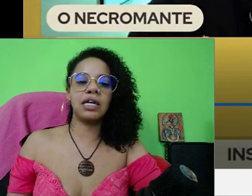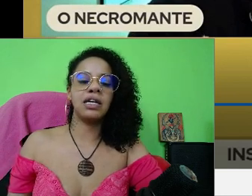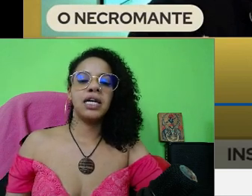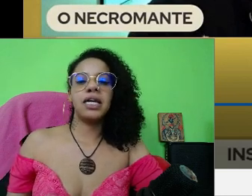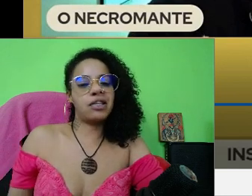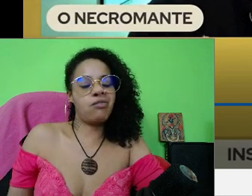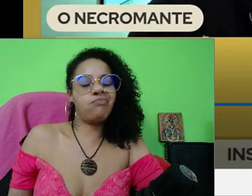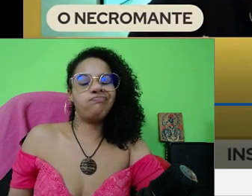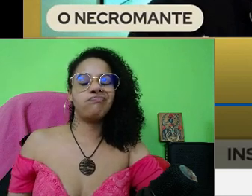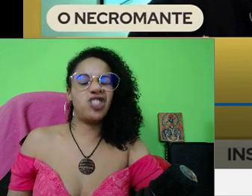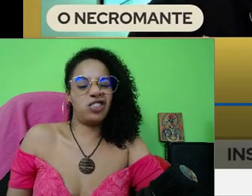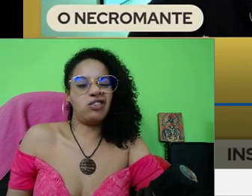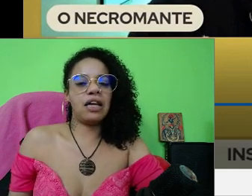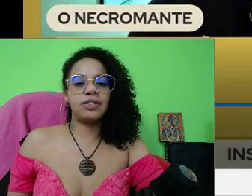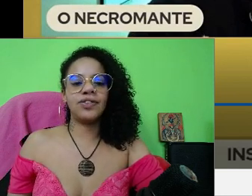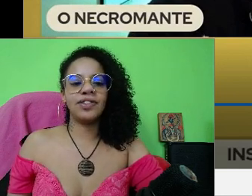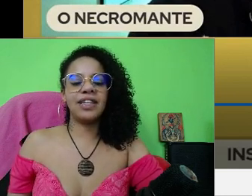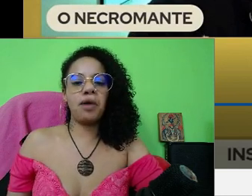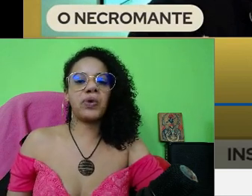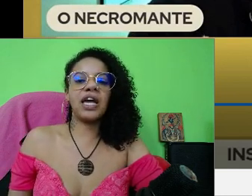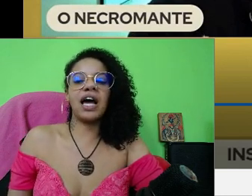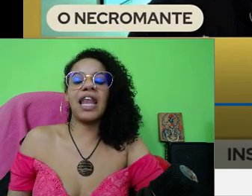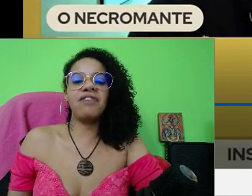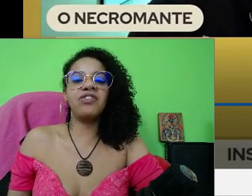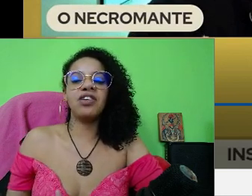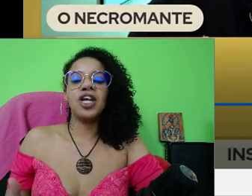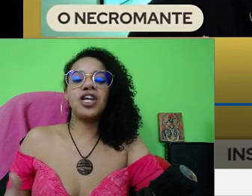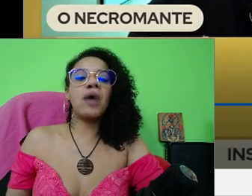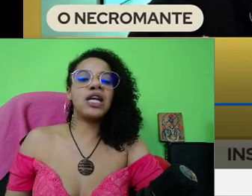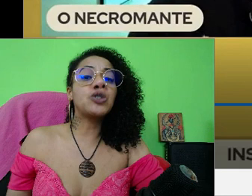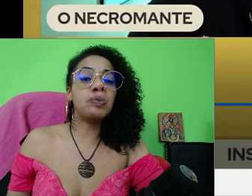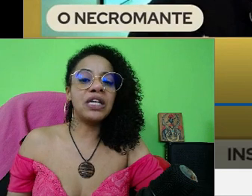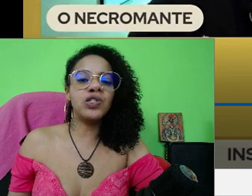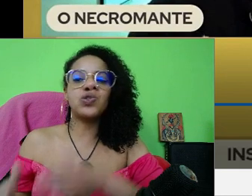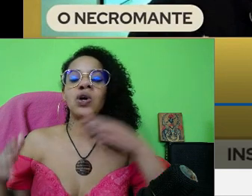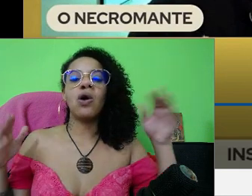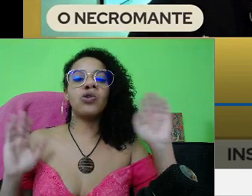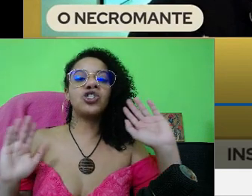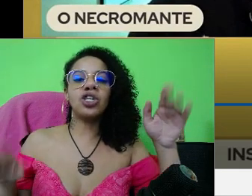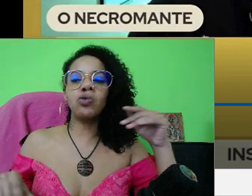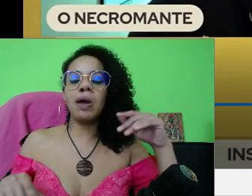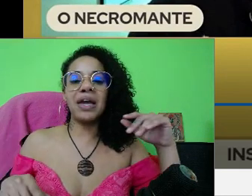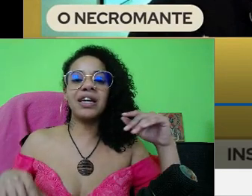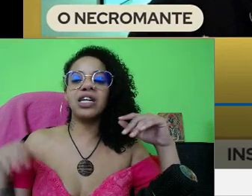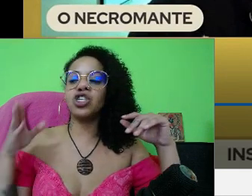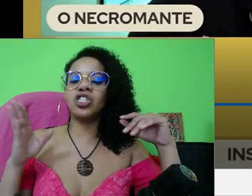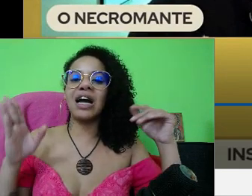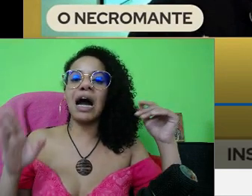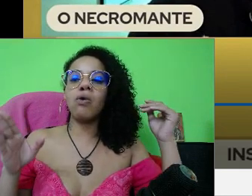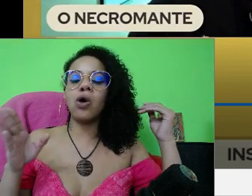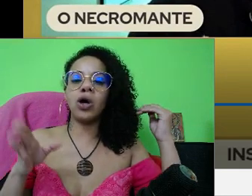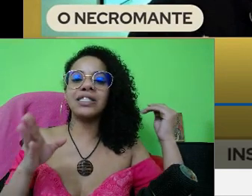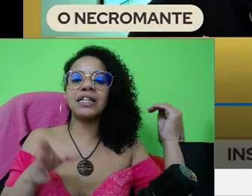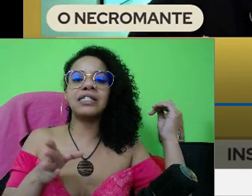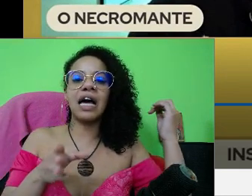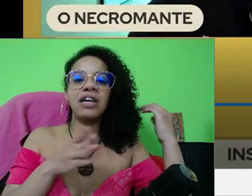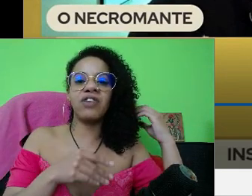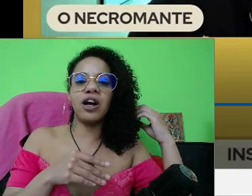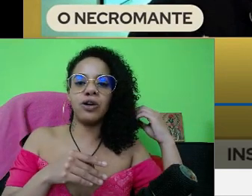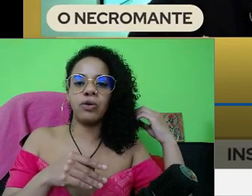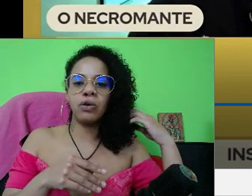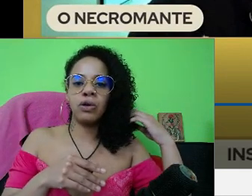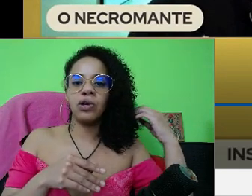anarquista então desonesto né porque a Live não era sobre isso o título é bem grande de Gal Costa